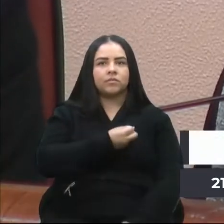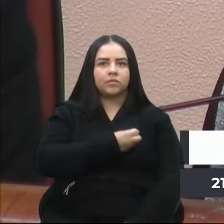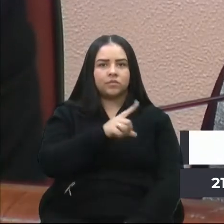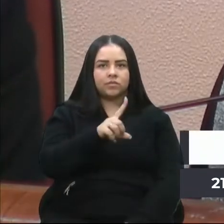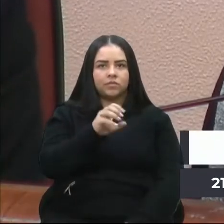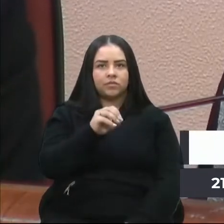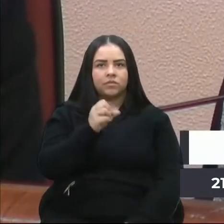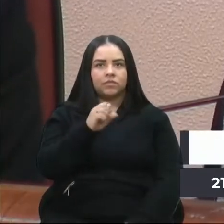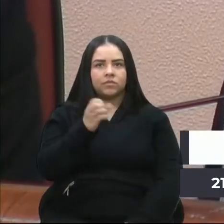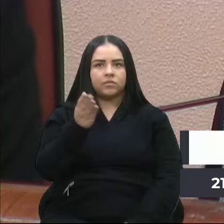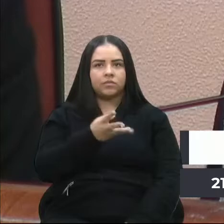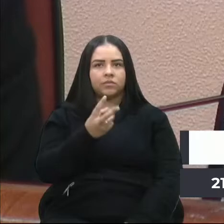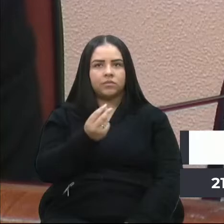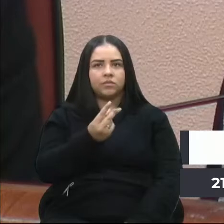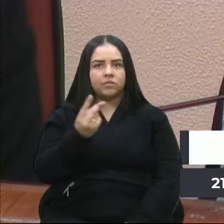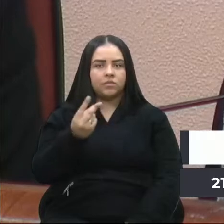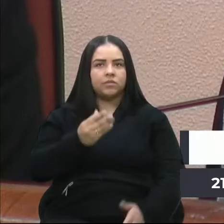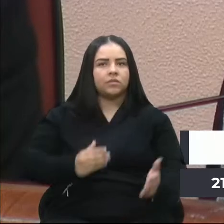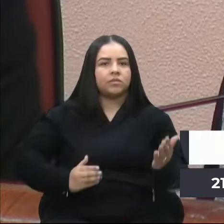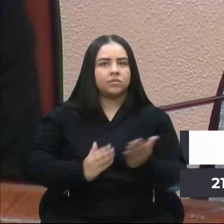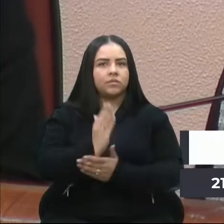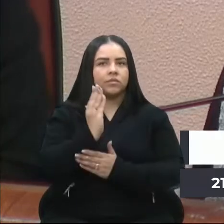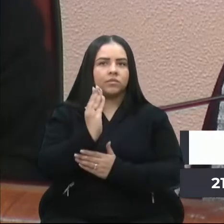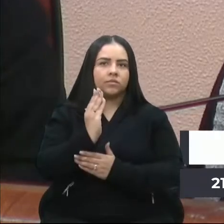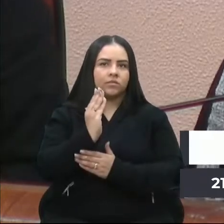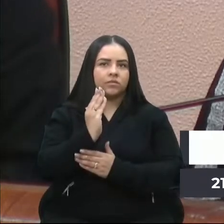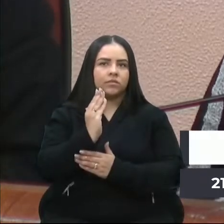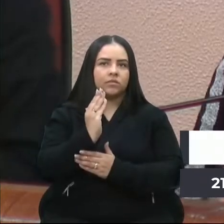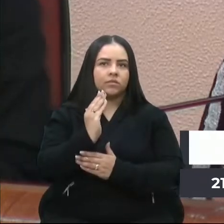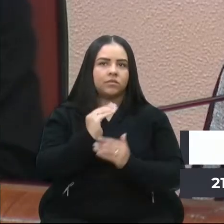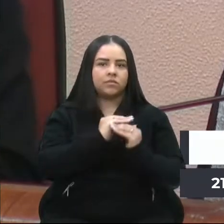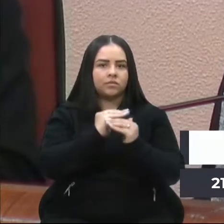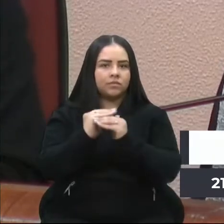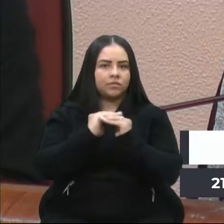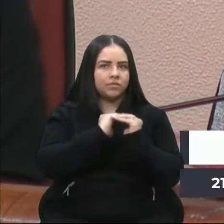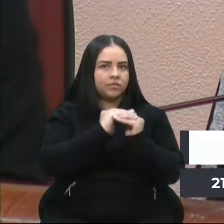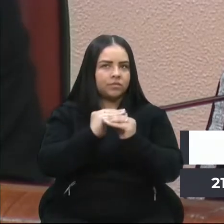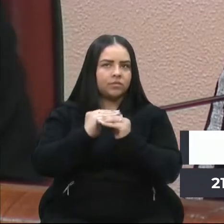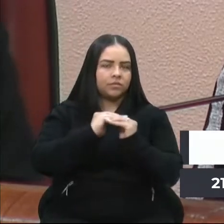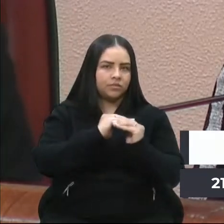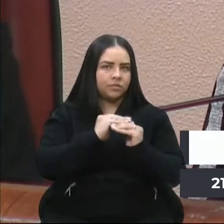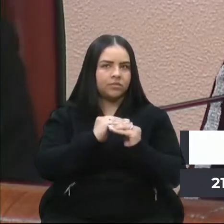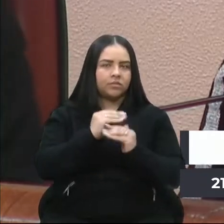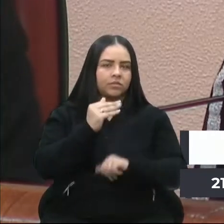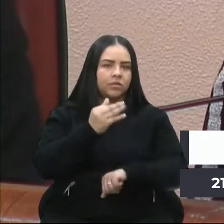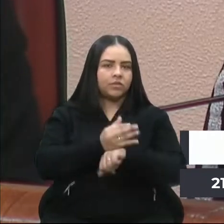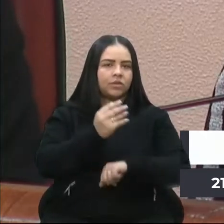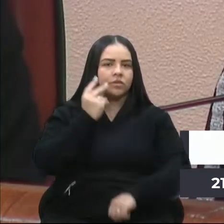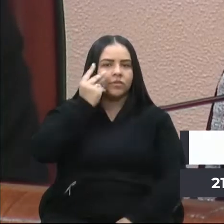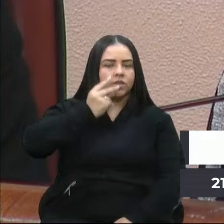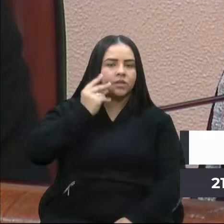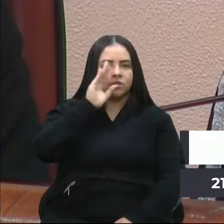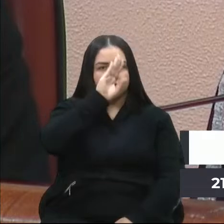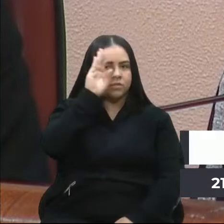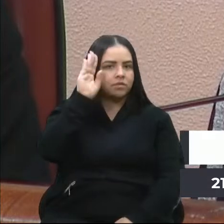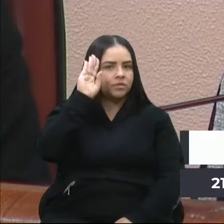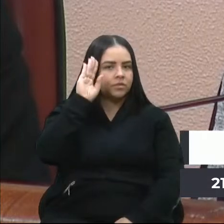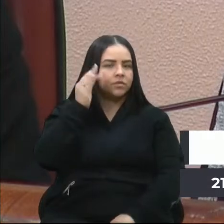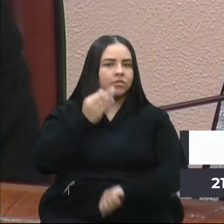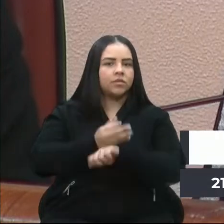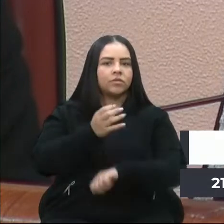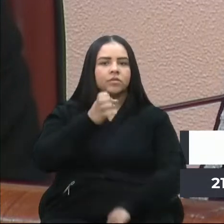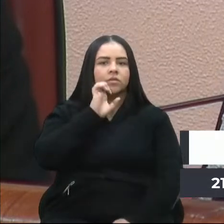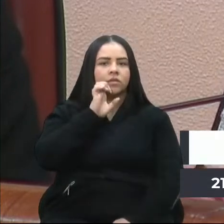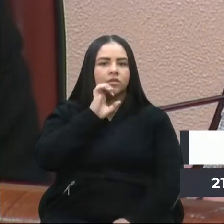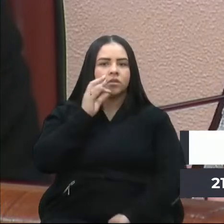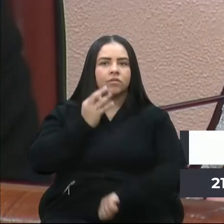de 2022 foi aprovado por unanimidade, com a ausência do vereador Bressan, vereador Estela e